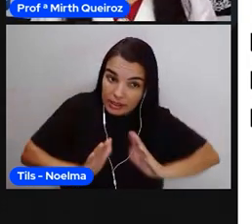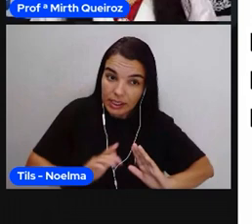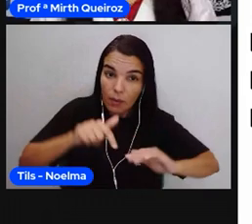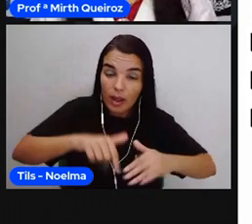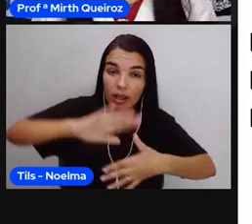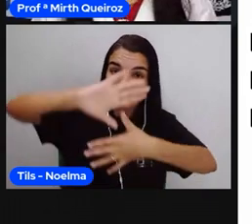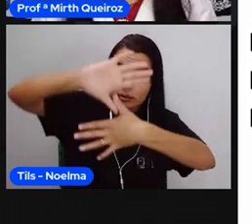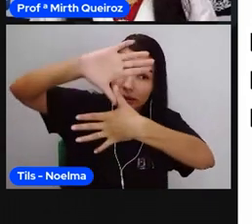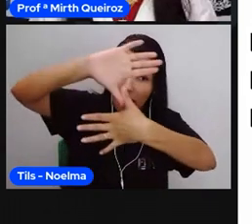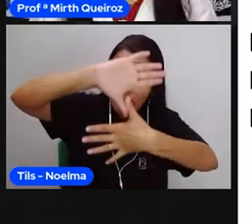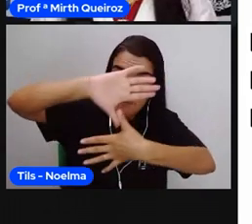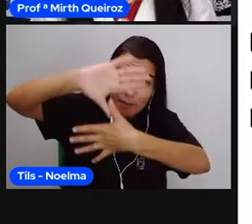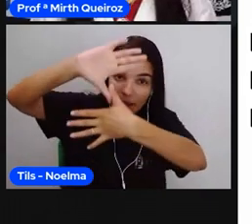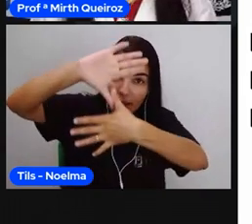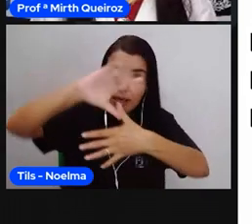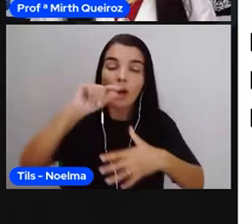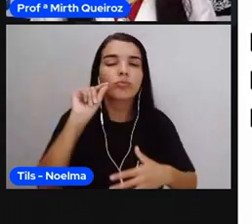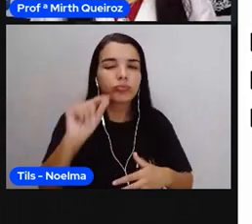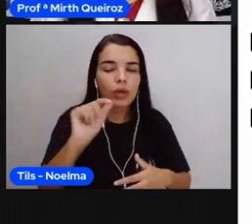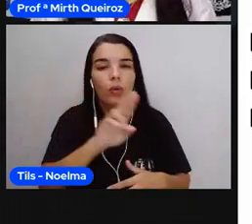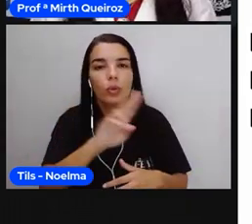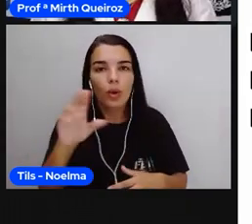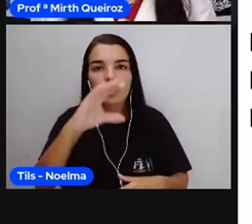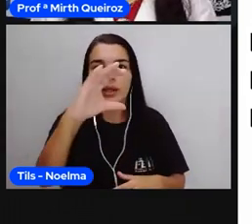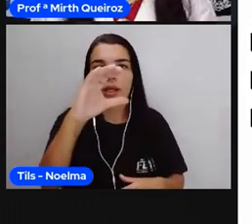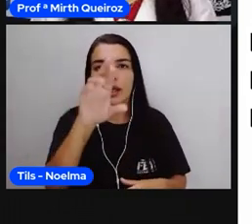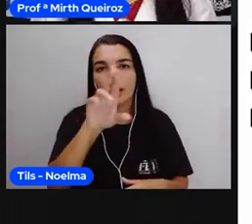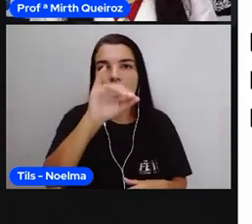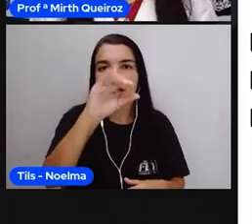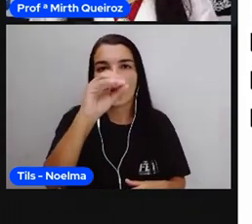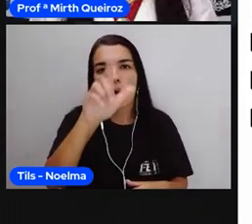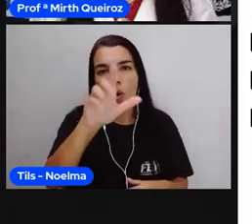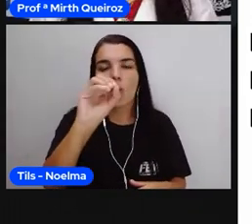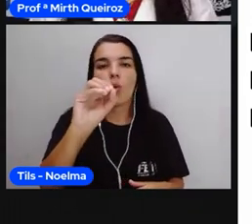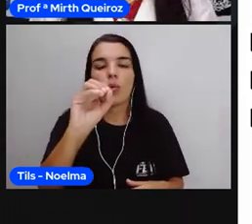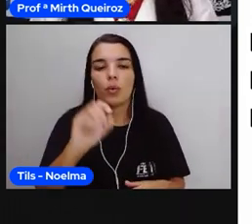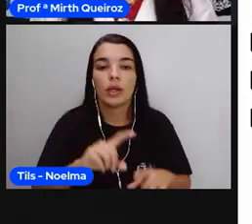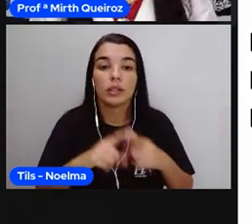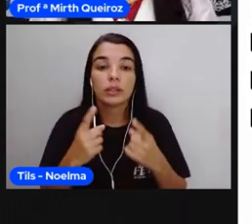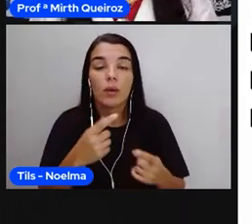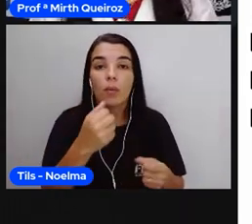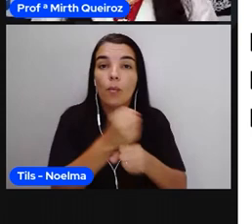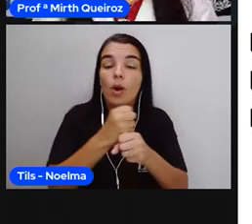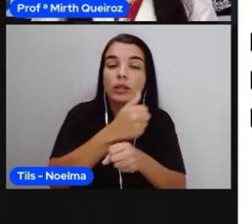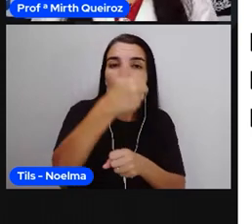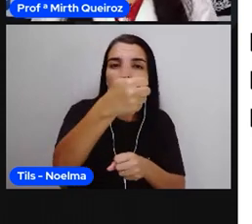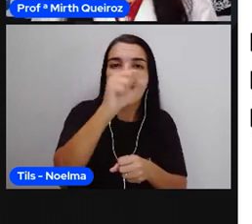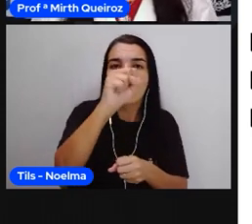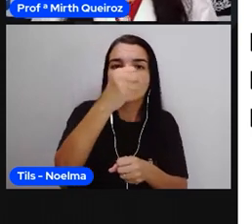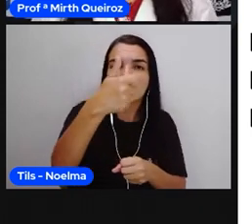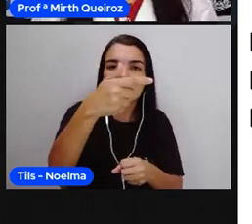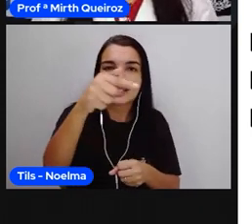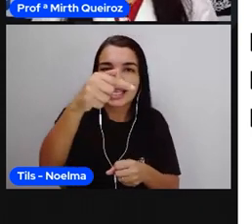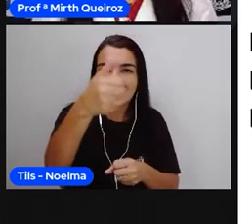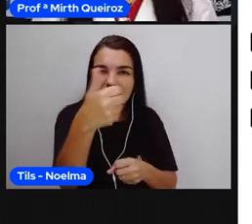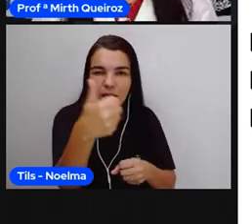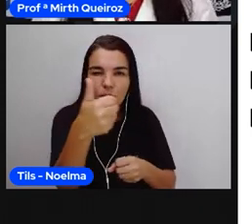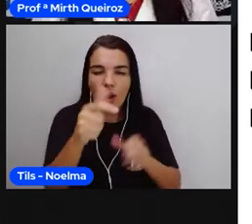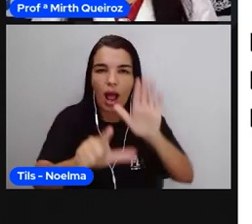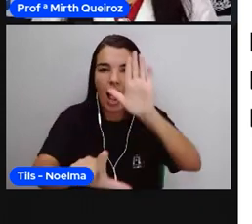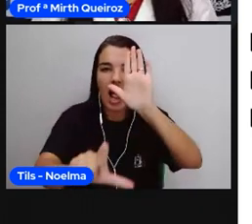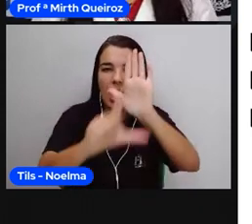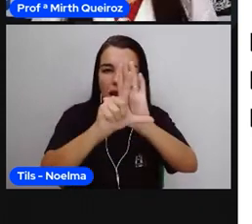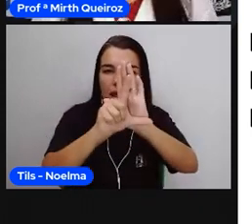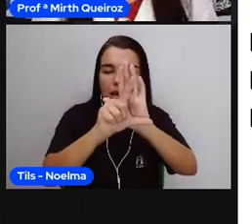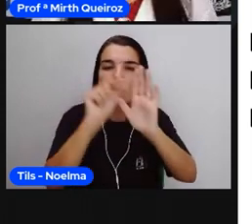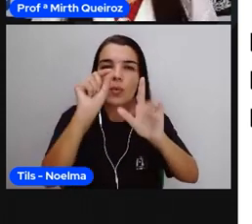essas crianças que nasciam aqui eram chamadas de crioulos. Aí, em 1871, teve-se a lei do ventre